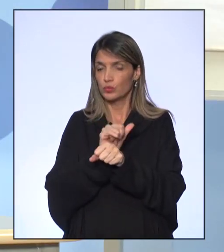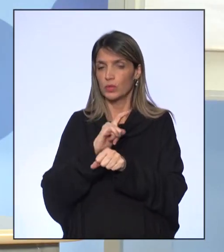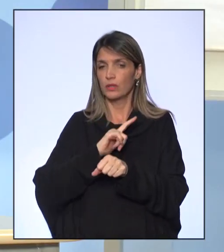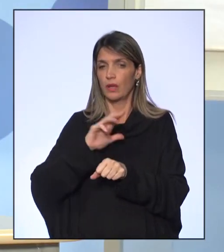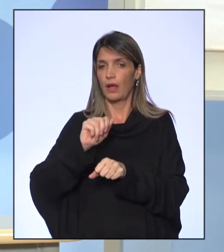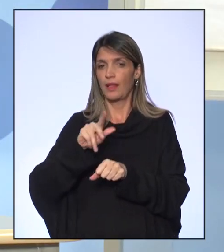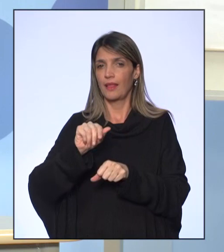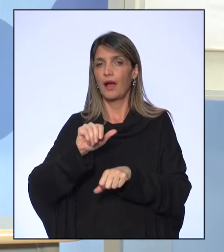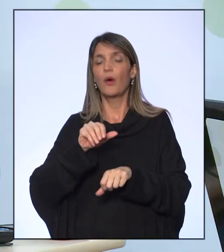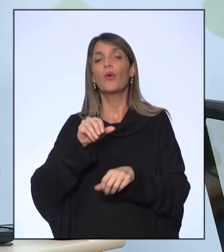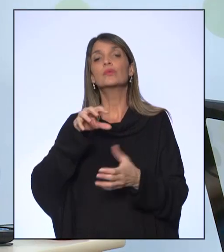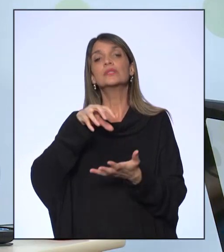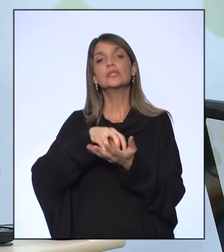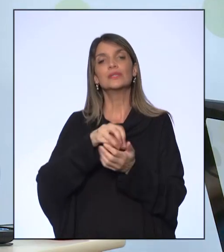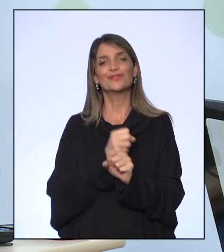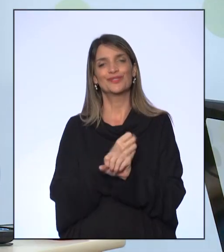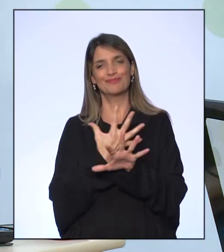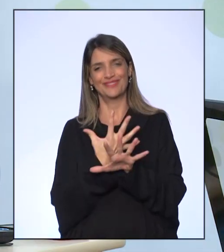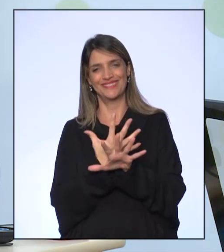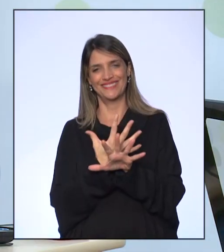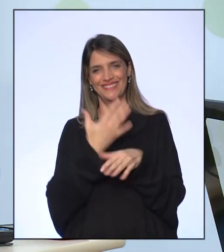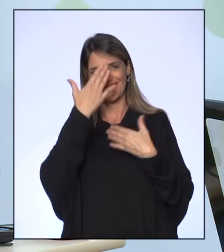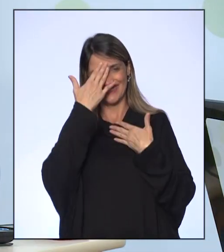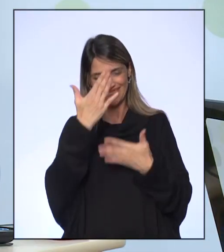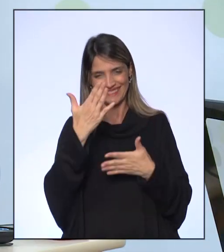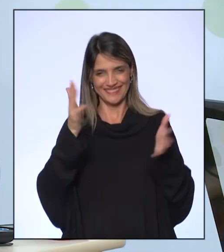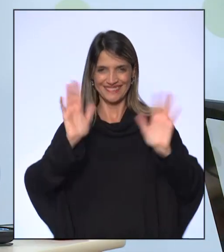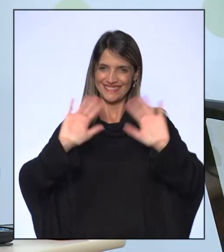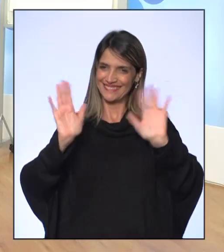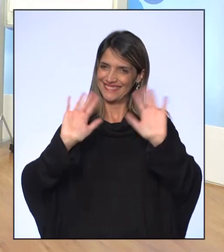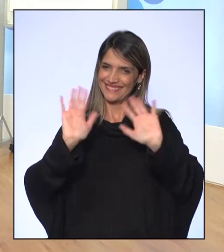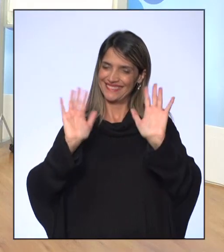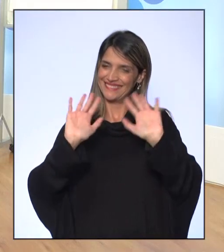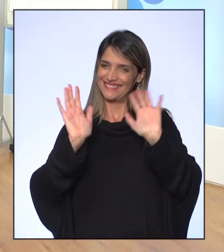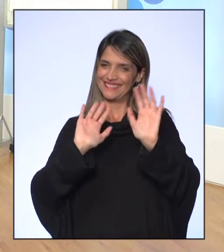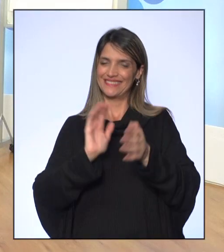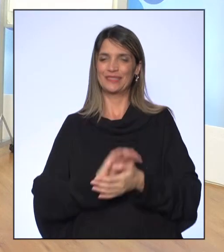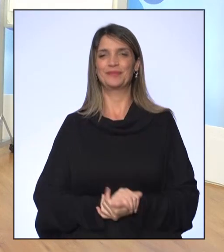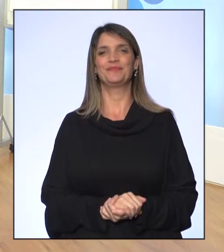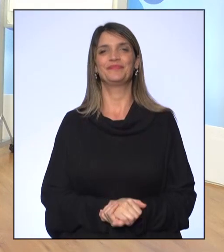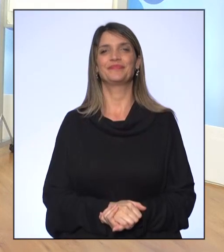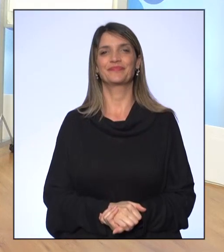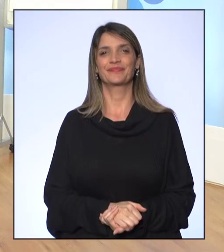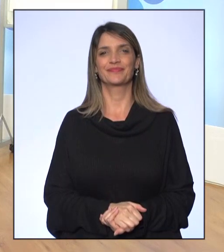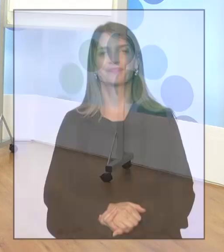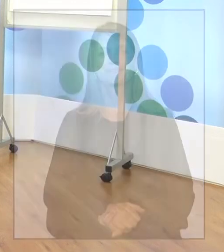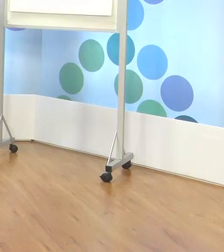Mídias, né? Tudo bem, gente. Muito obrigado. Até a próxima. Conto com vocês. Tchau, tchau. Tchau.